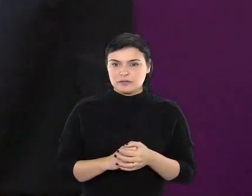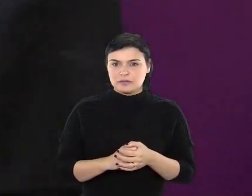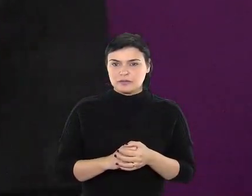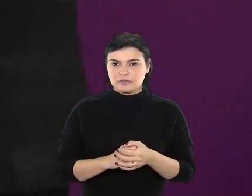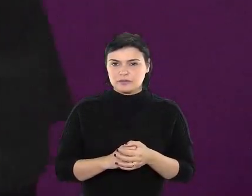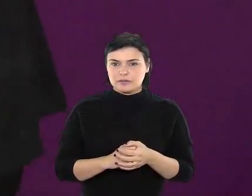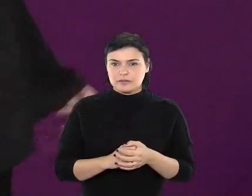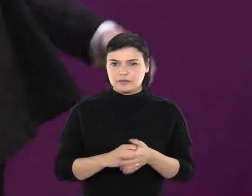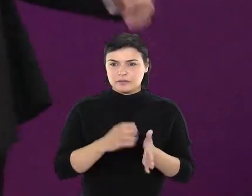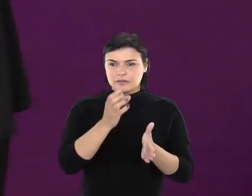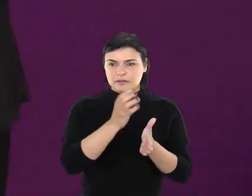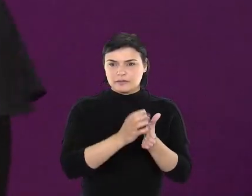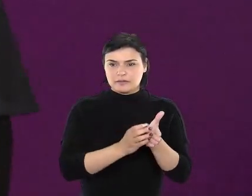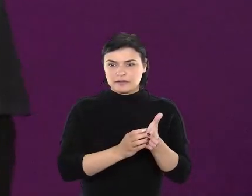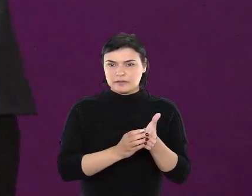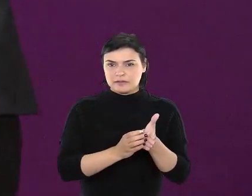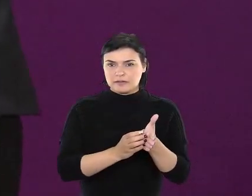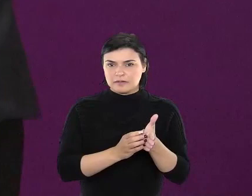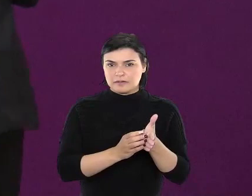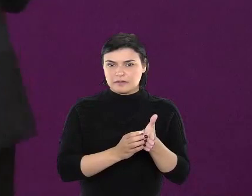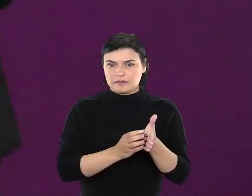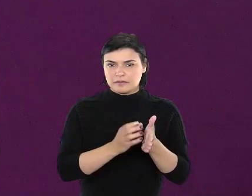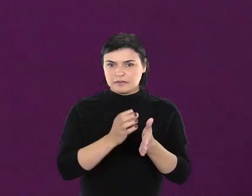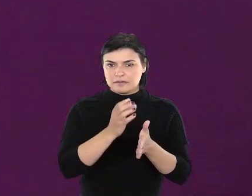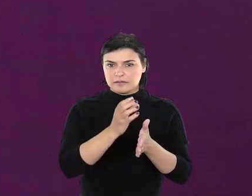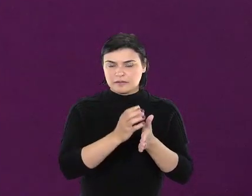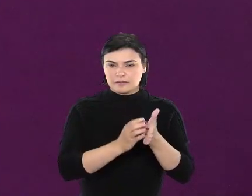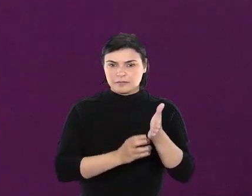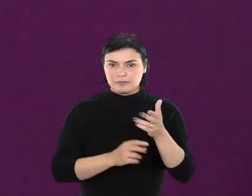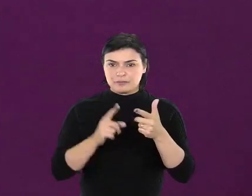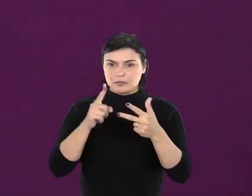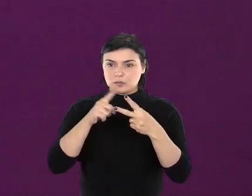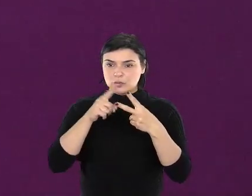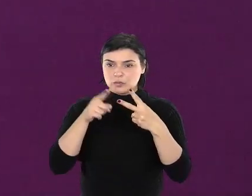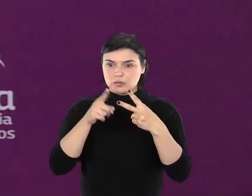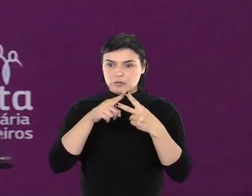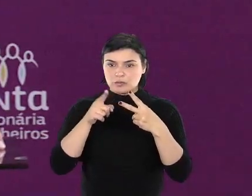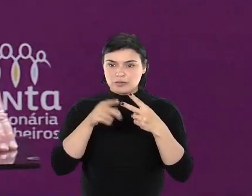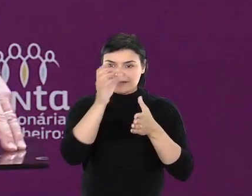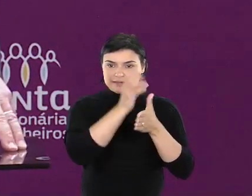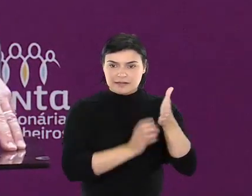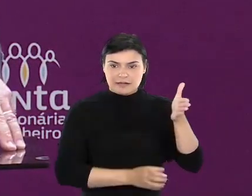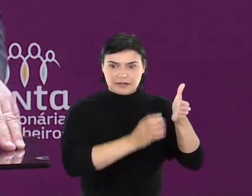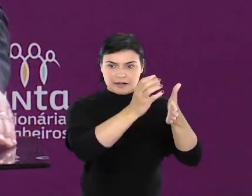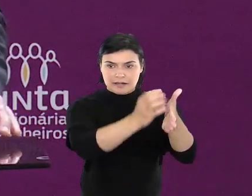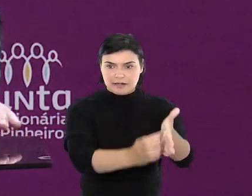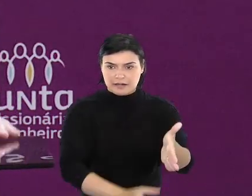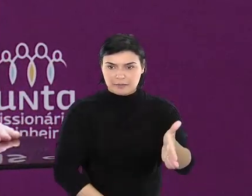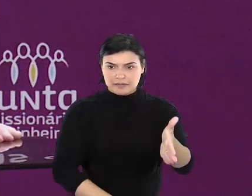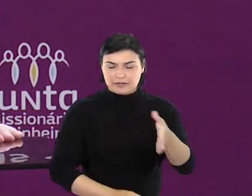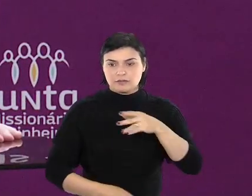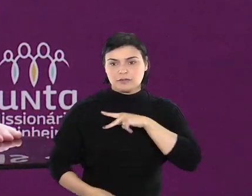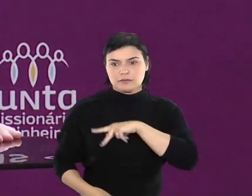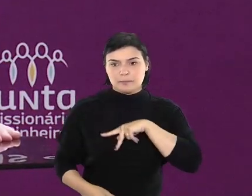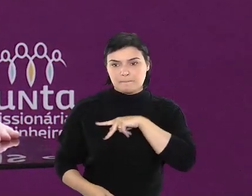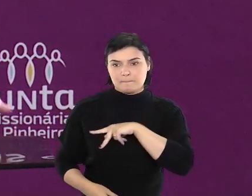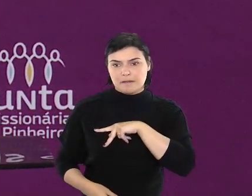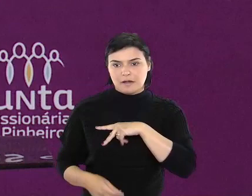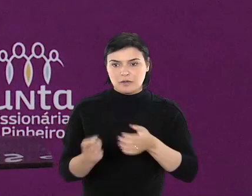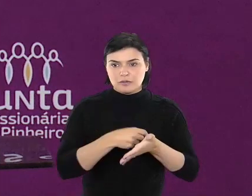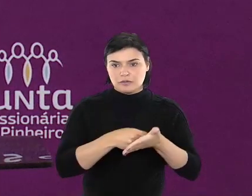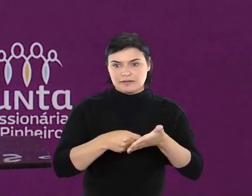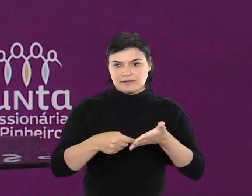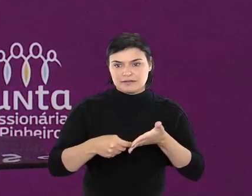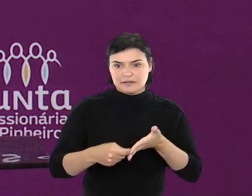para responder apenas uma pergunta que Paulo levanta no texto que a pergunta chave da exposição Paulo